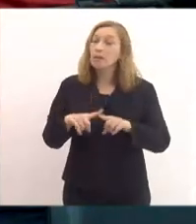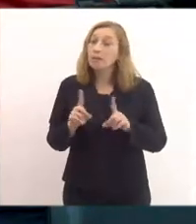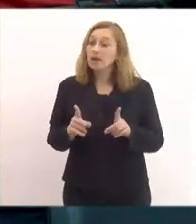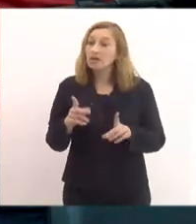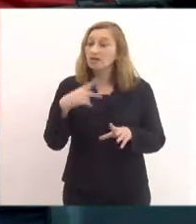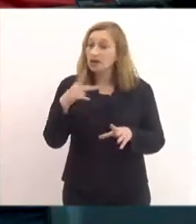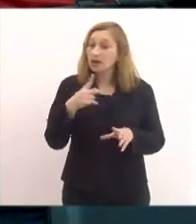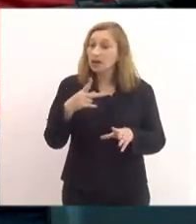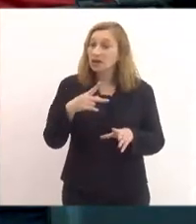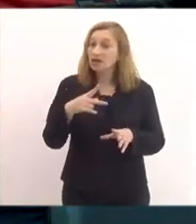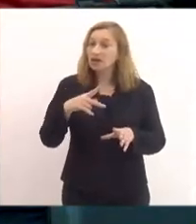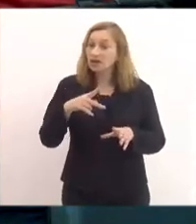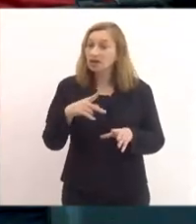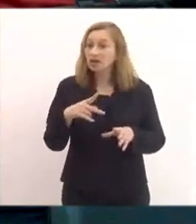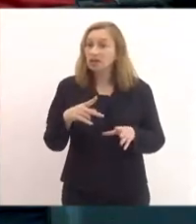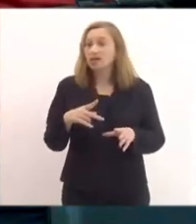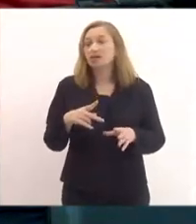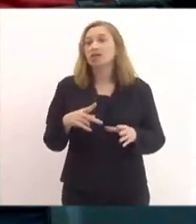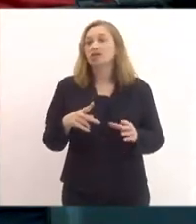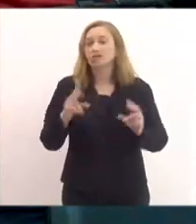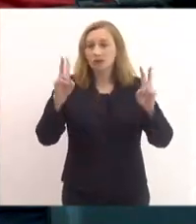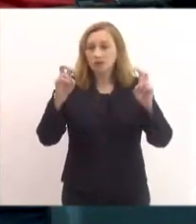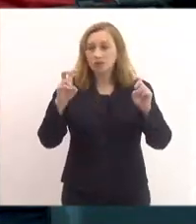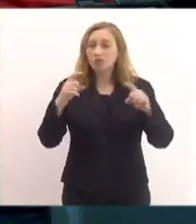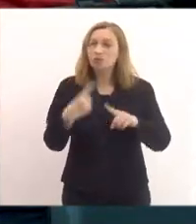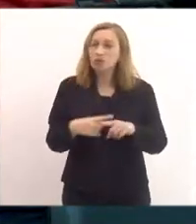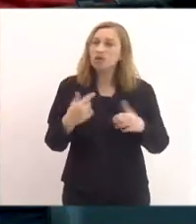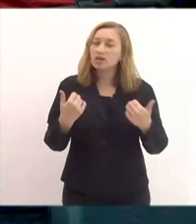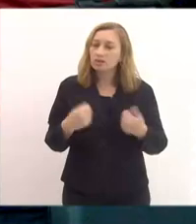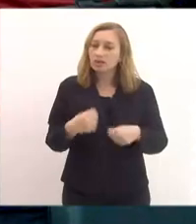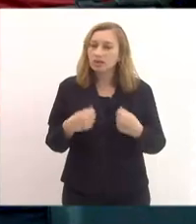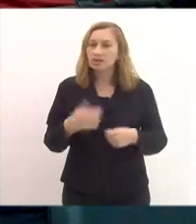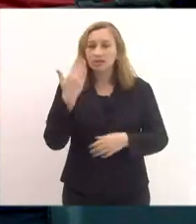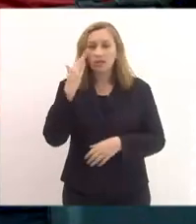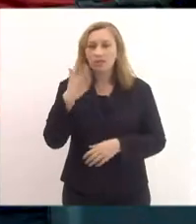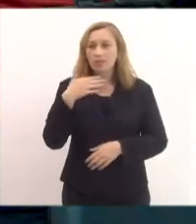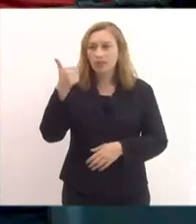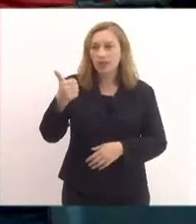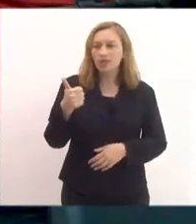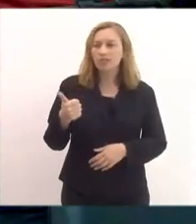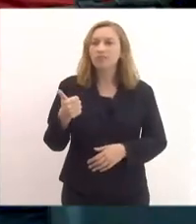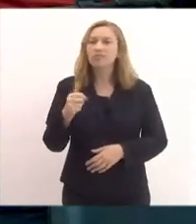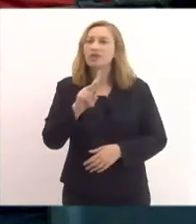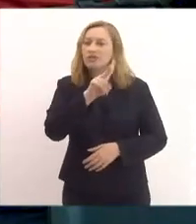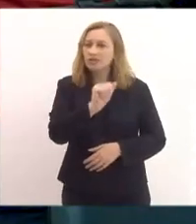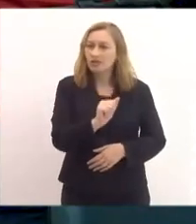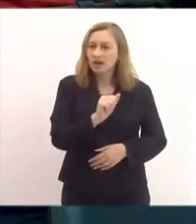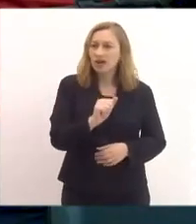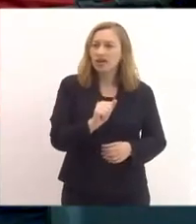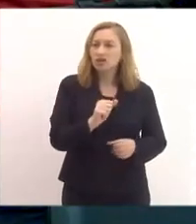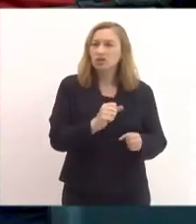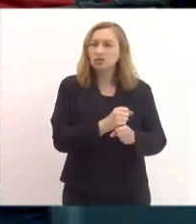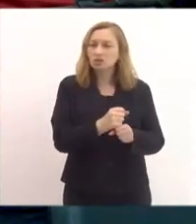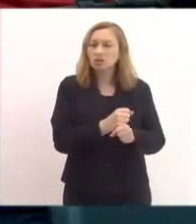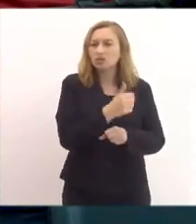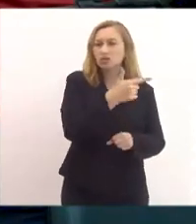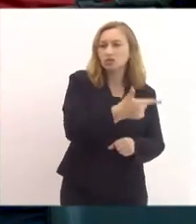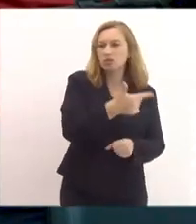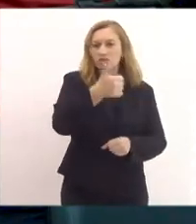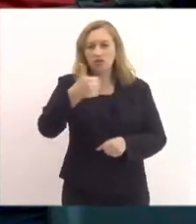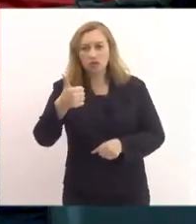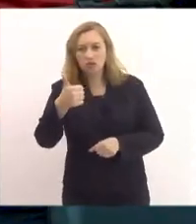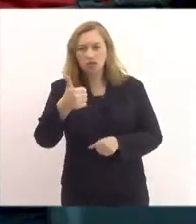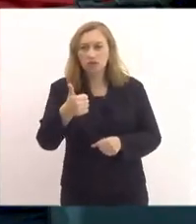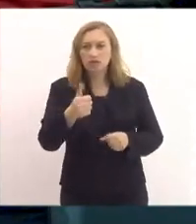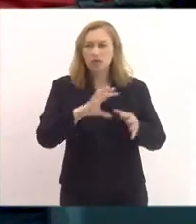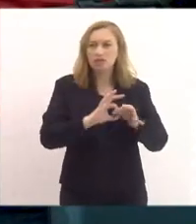ele no assunto porque eu estou falando desse determinado assunto. Então, assim, além de tudo, pegam vagas de 2021 autorizadas para soldado